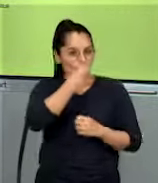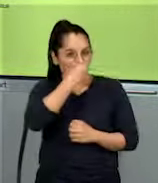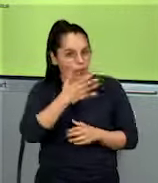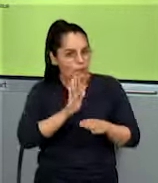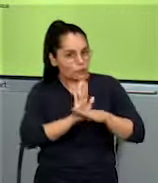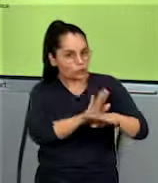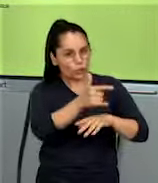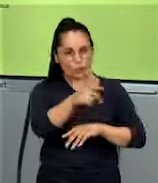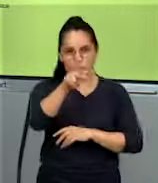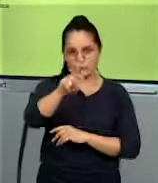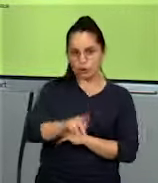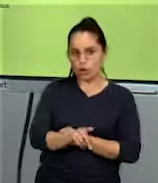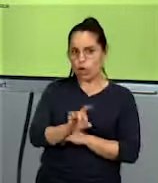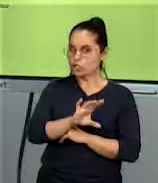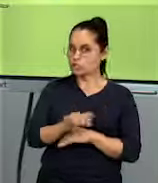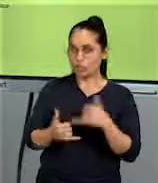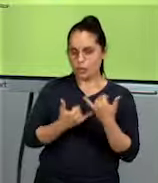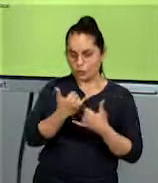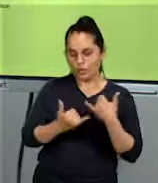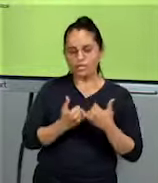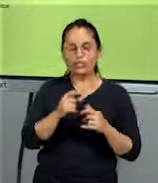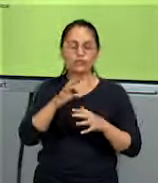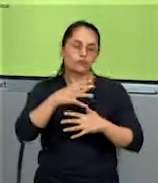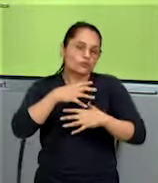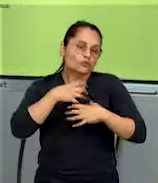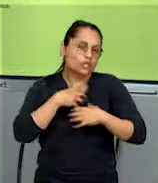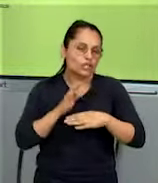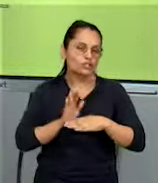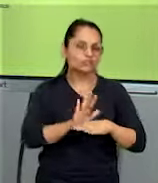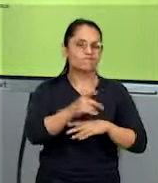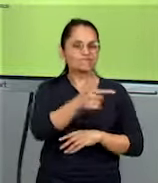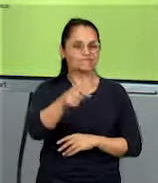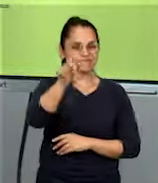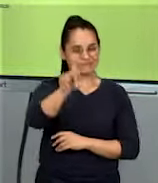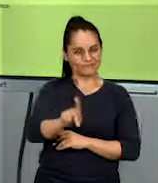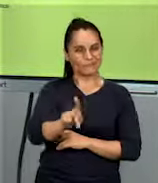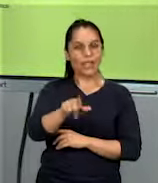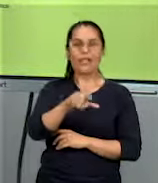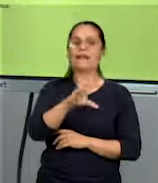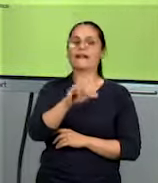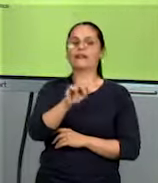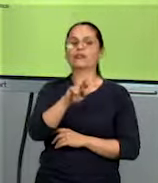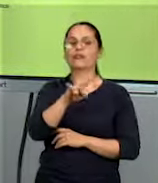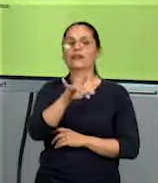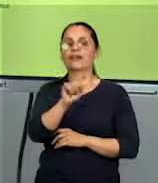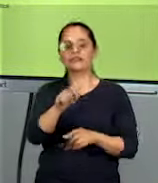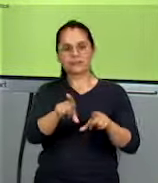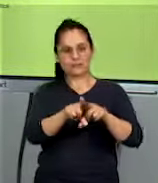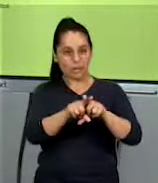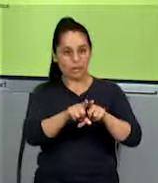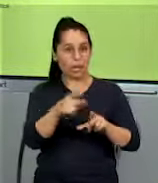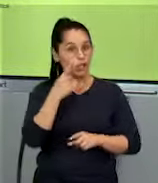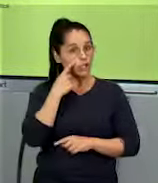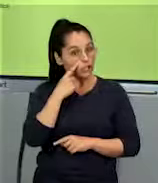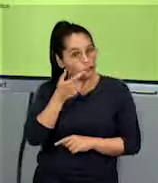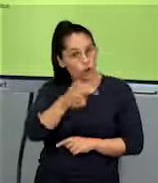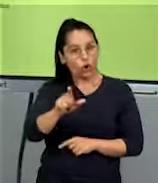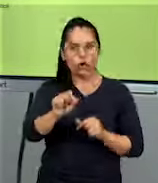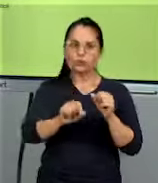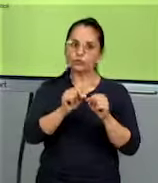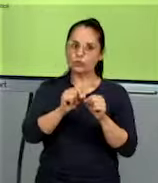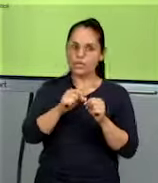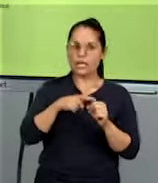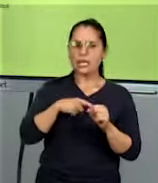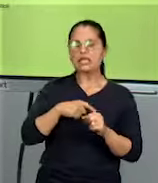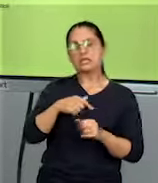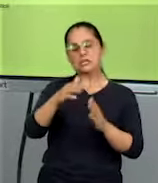ao invés de ser só uma brincadeira, foi uma forma de ajudar outras pessoas. Eu já vi também caloradas em que eles recolhem